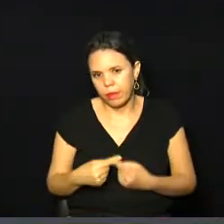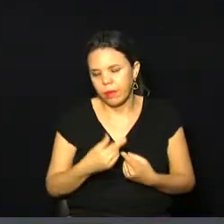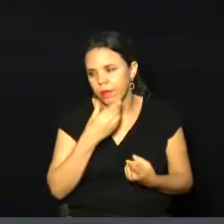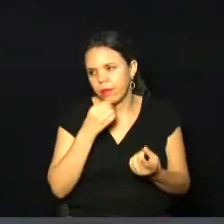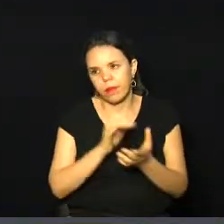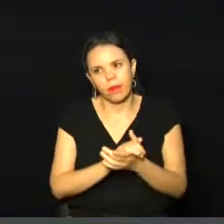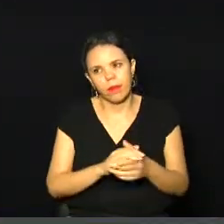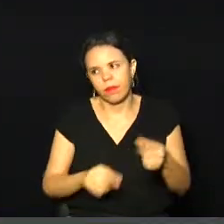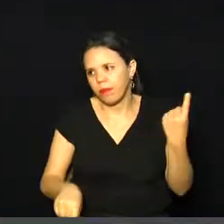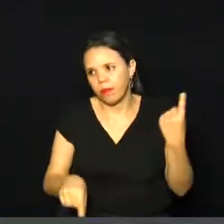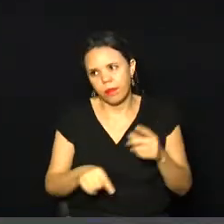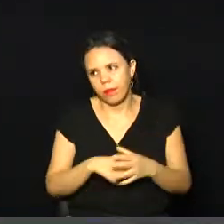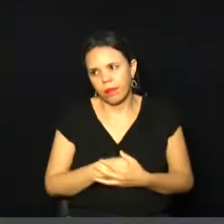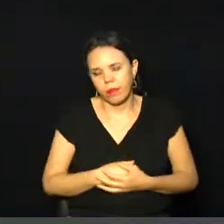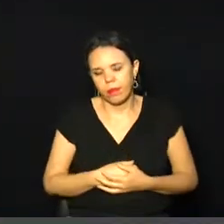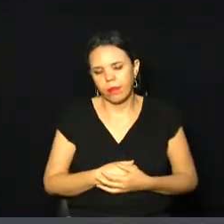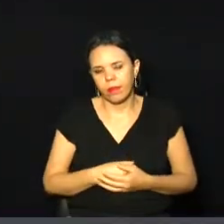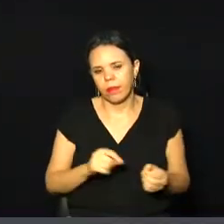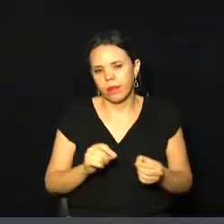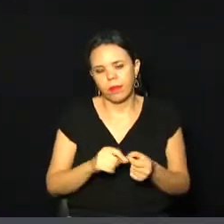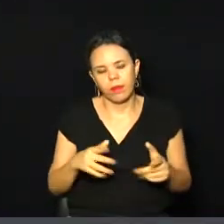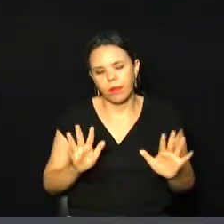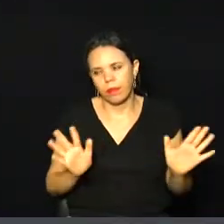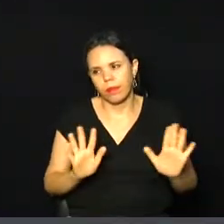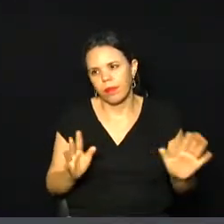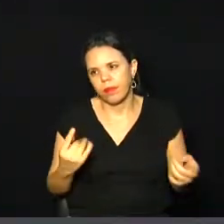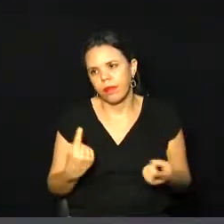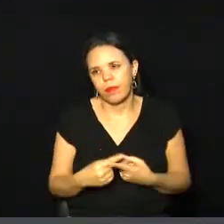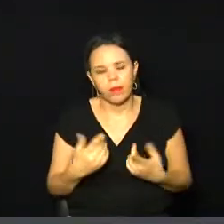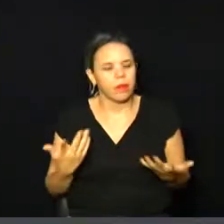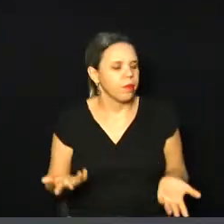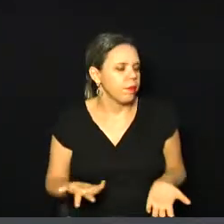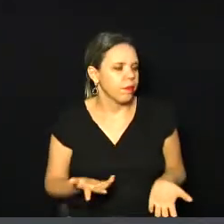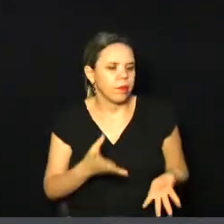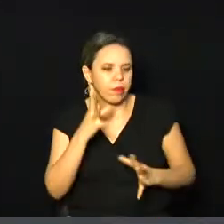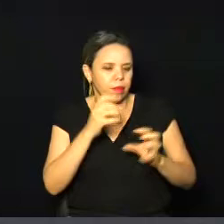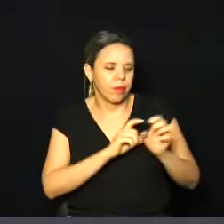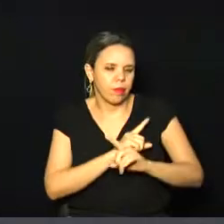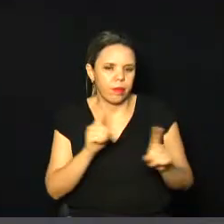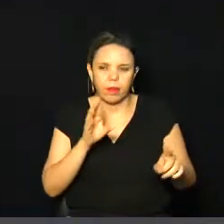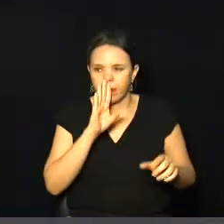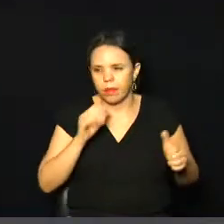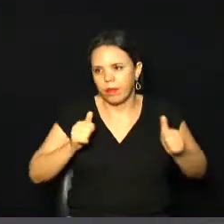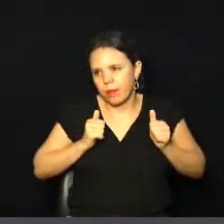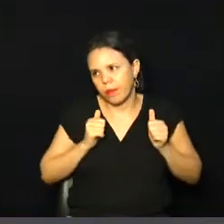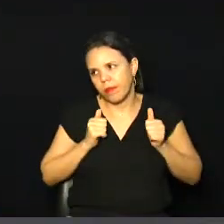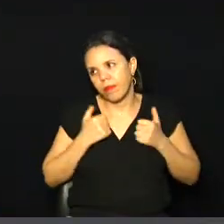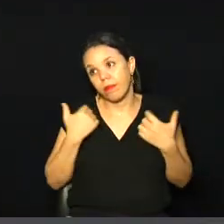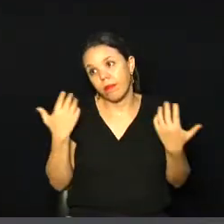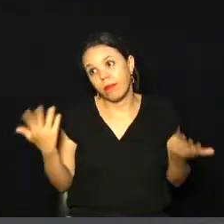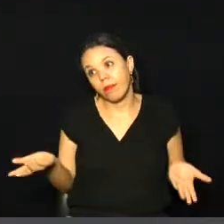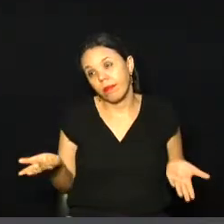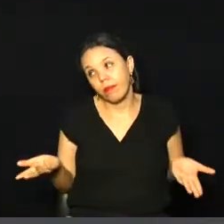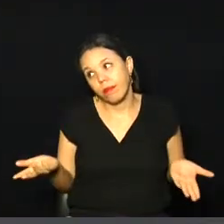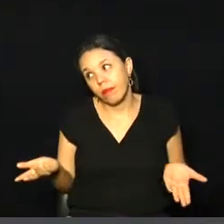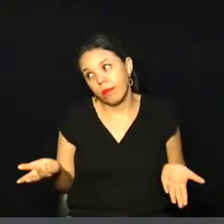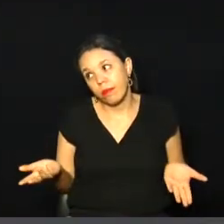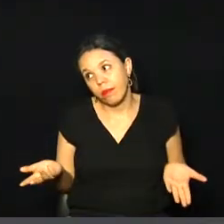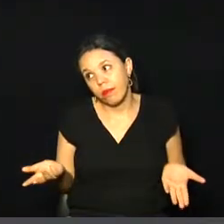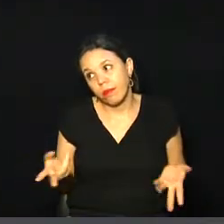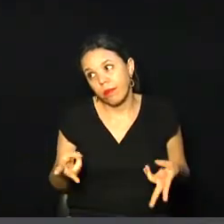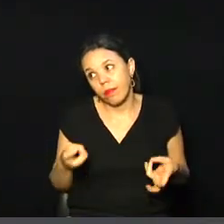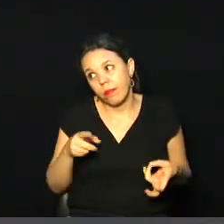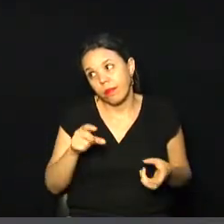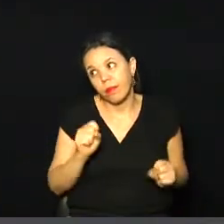gosta. Eu não gosto de fazer algumas coisas, então, para não dar briga, eu acabo não fazendo. Então, são sinais que